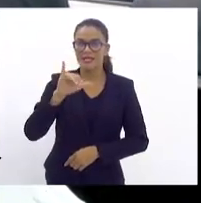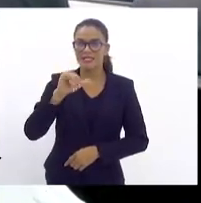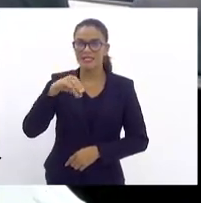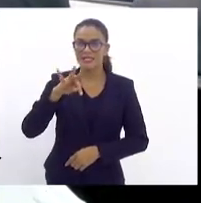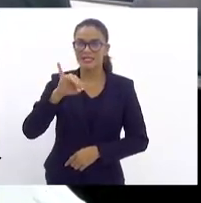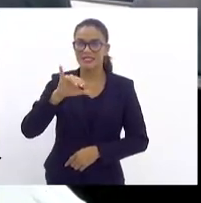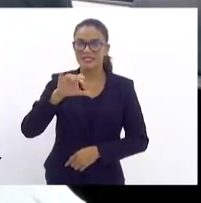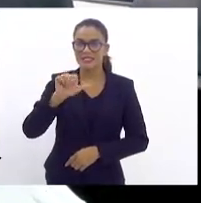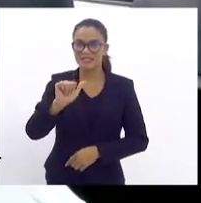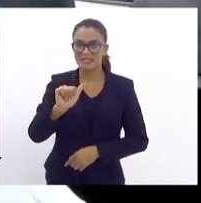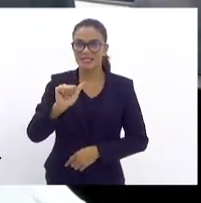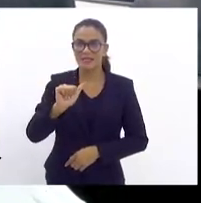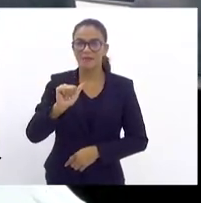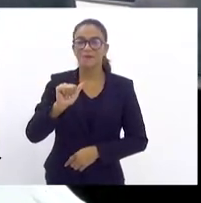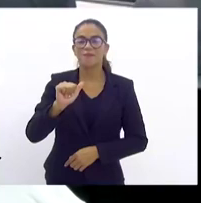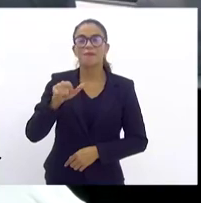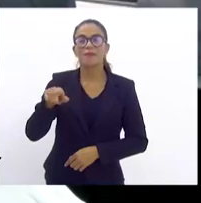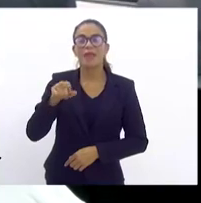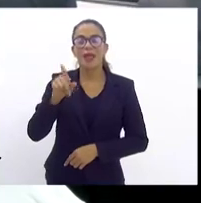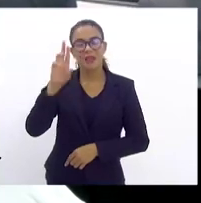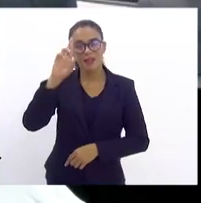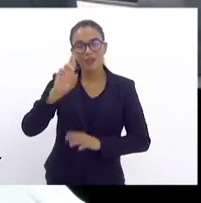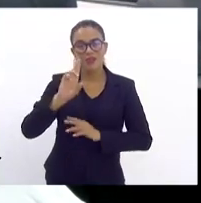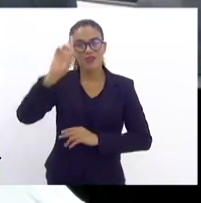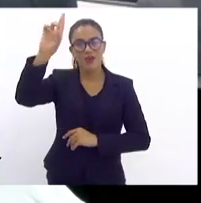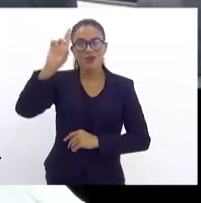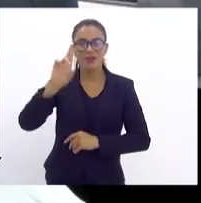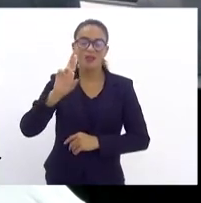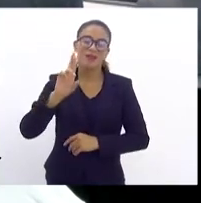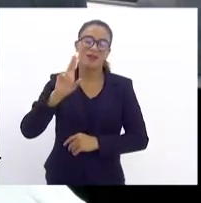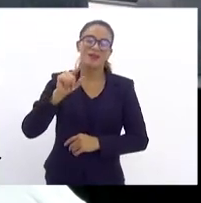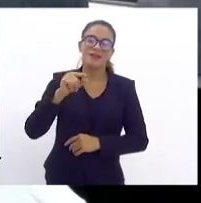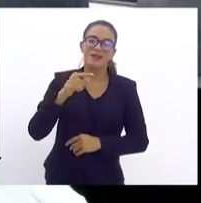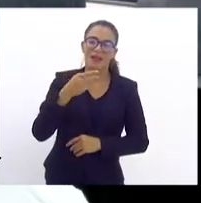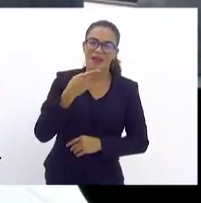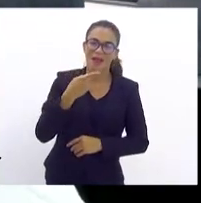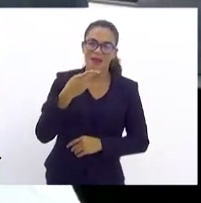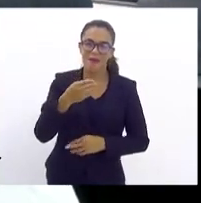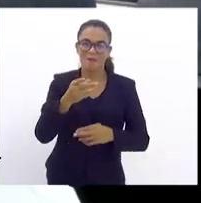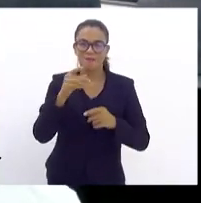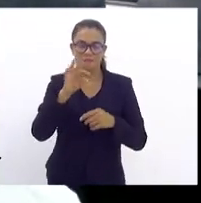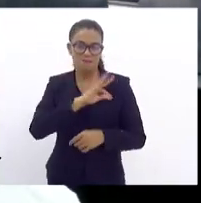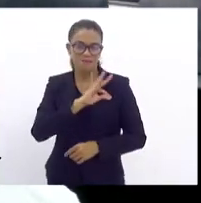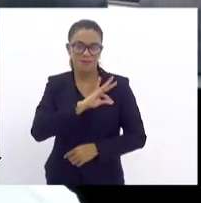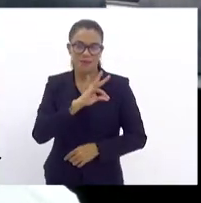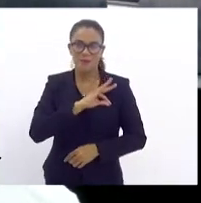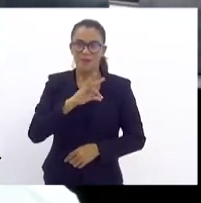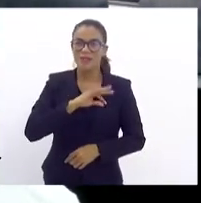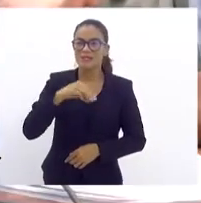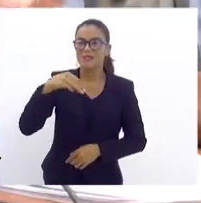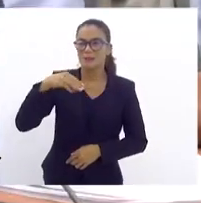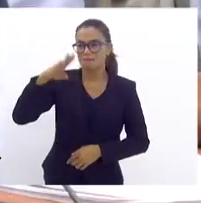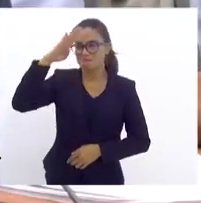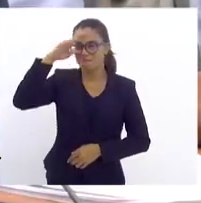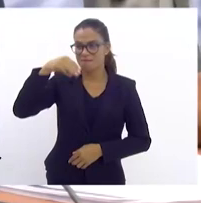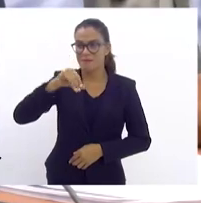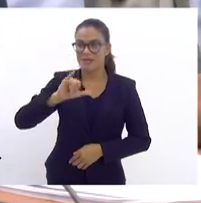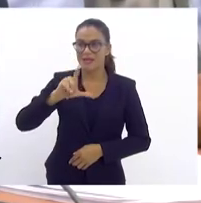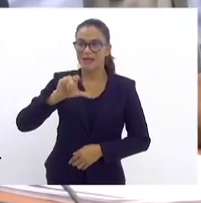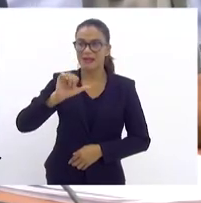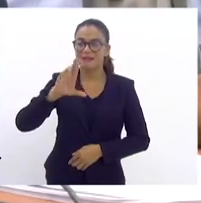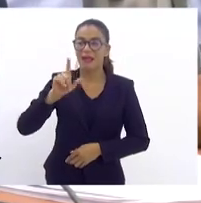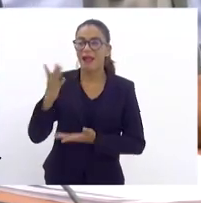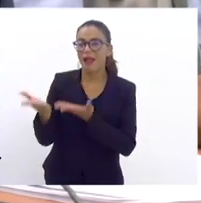Rocha Costa representante da Odontoclínica Central da Polícia Militar Muito obrigado capitã pela ela atende especialmente